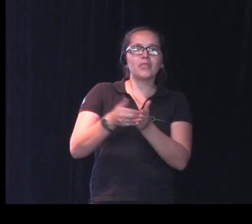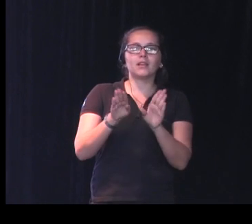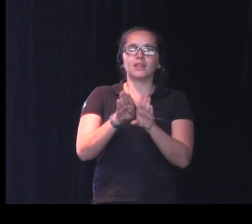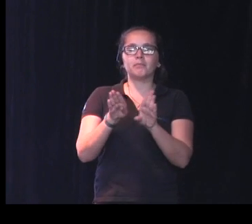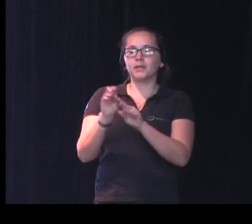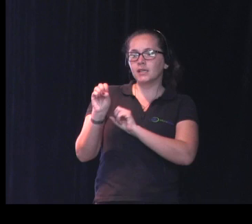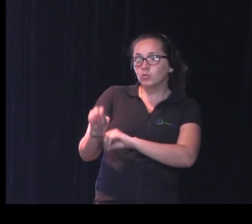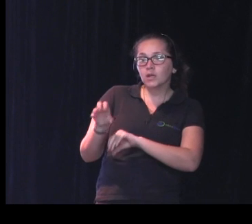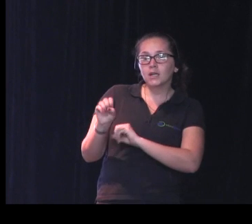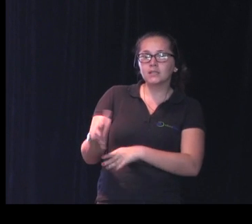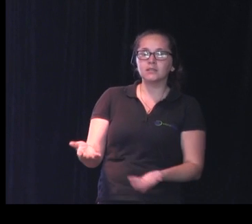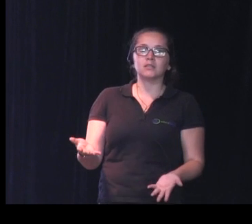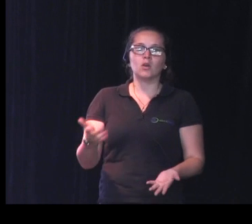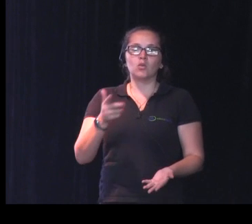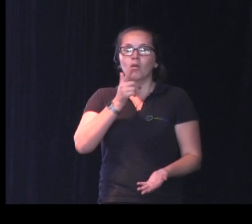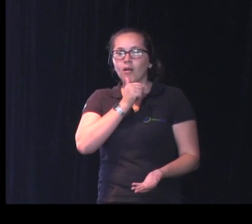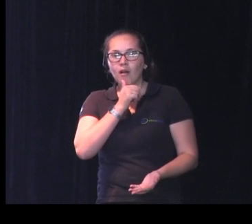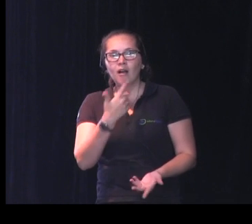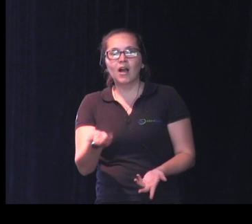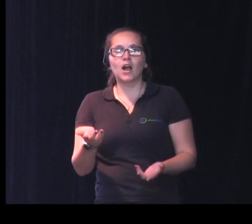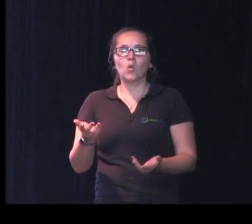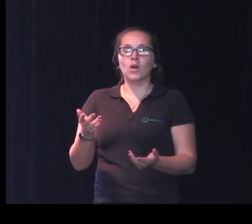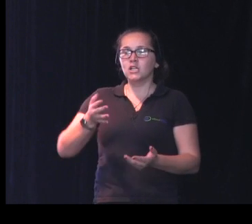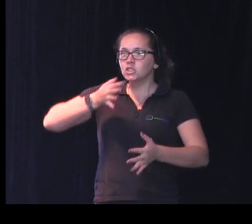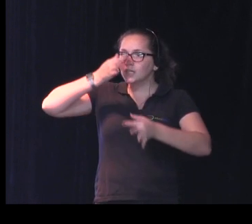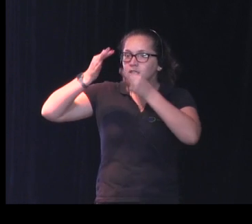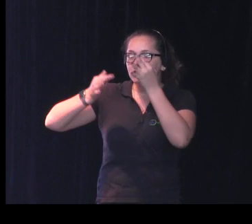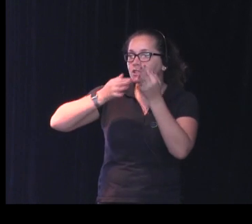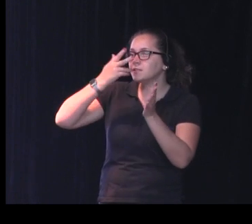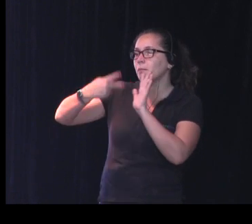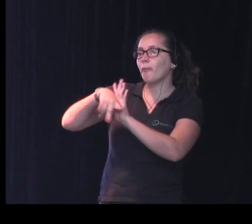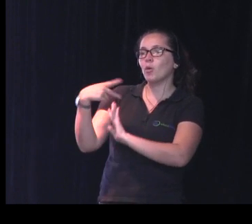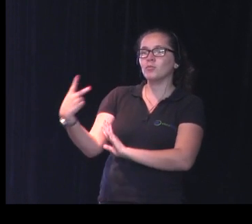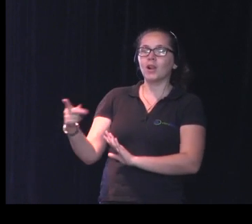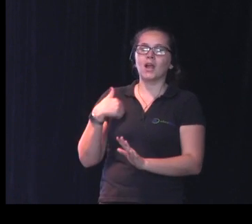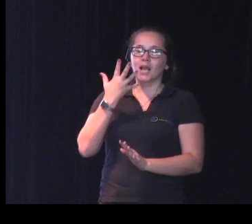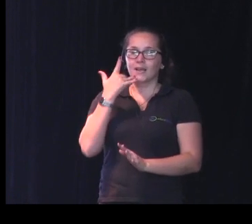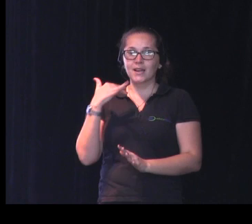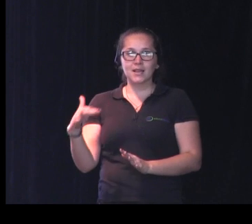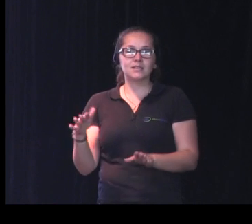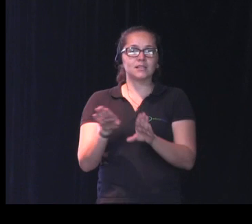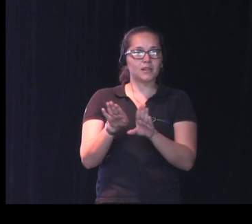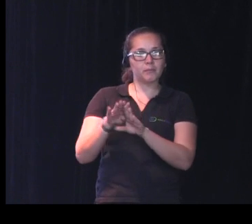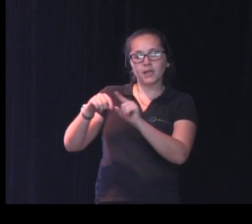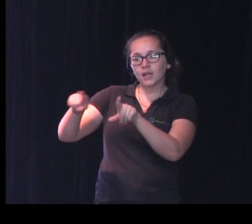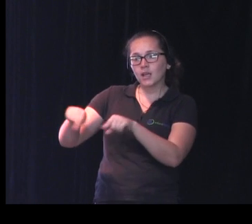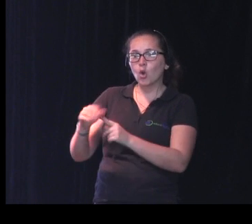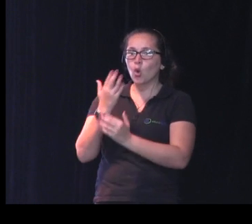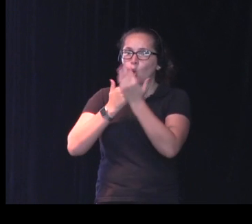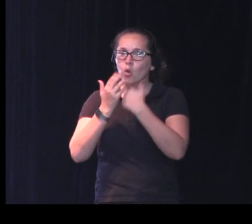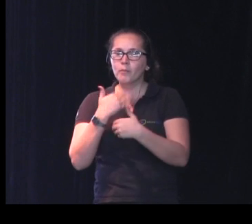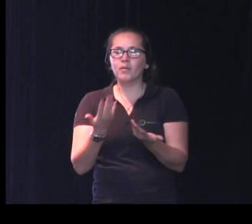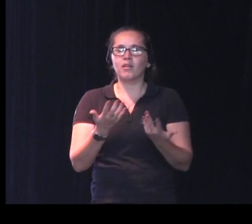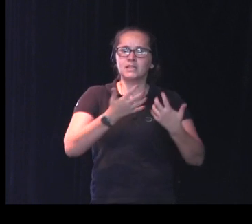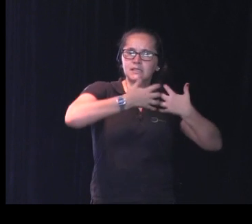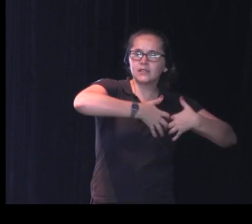ar livre até lugares educacionais com água, jardins para crianças,